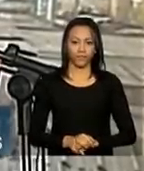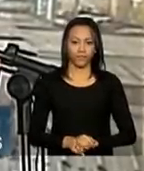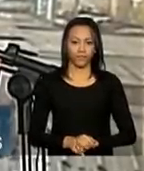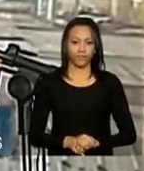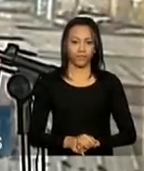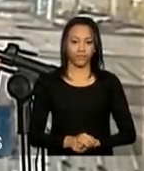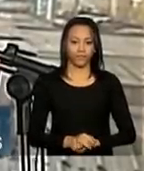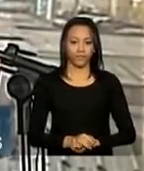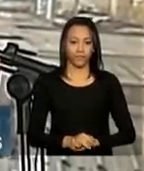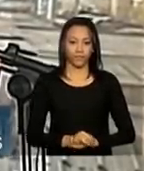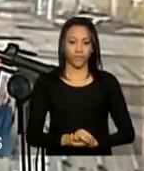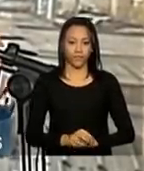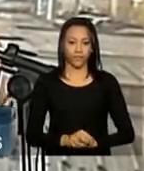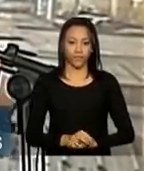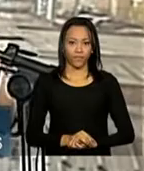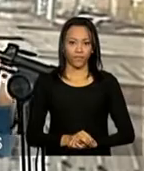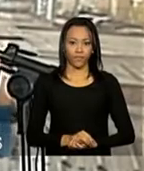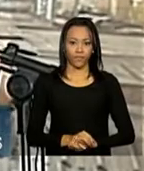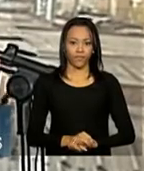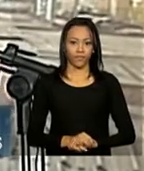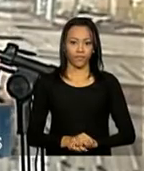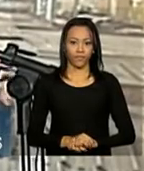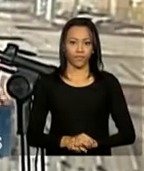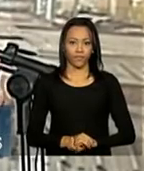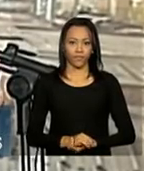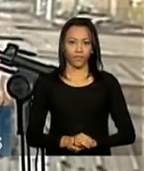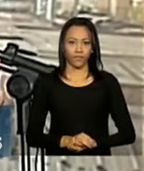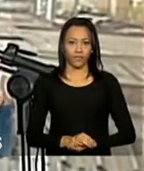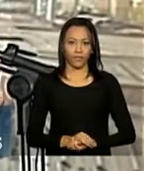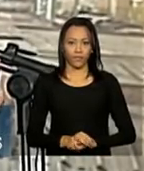Opa! Levei um bom choque.